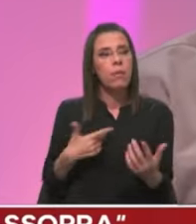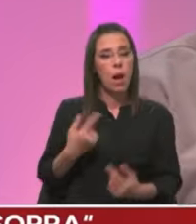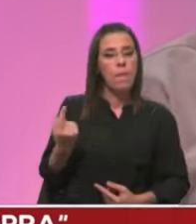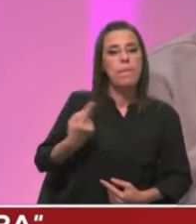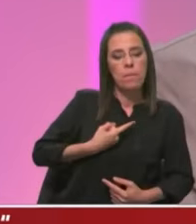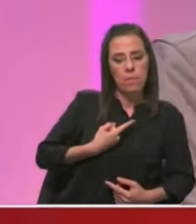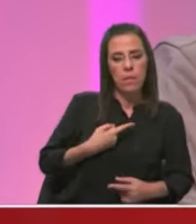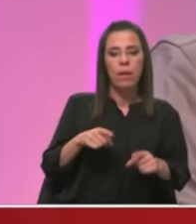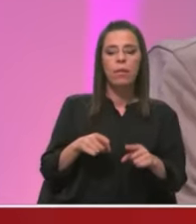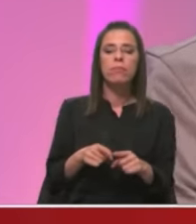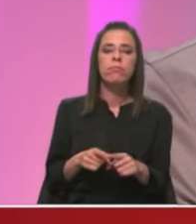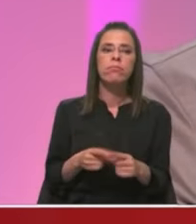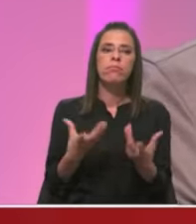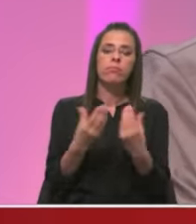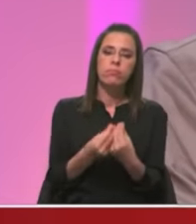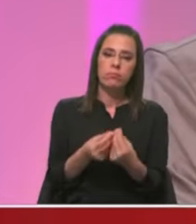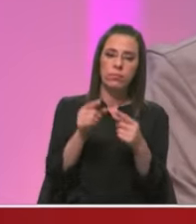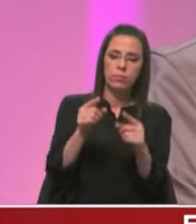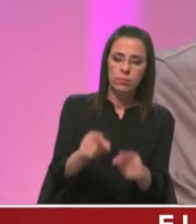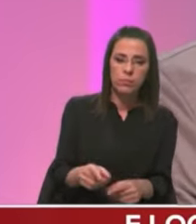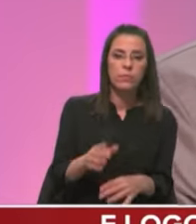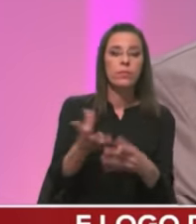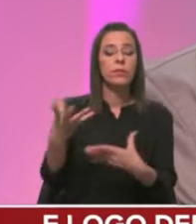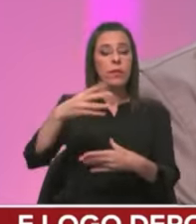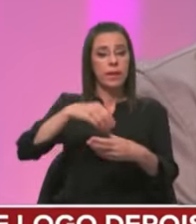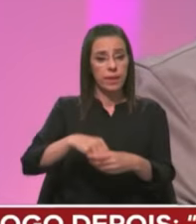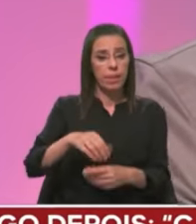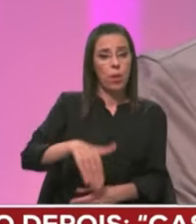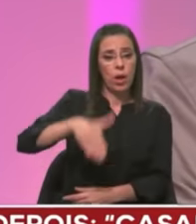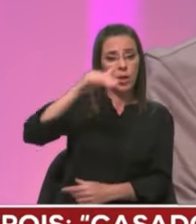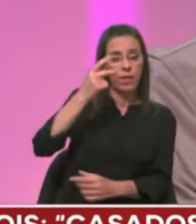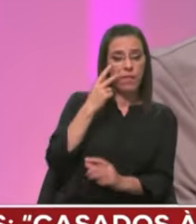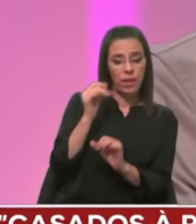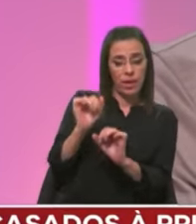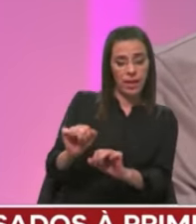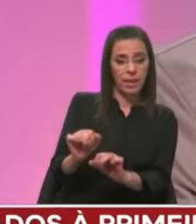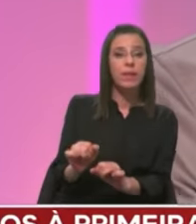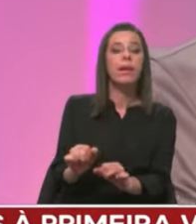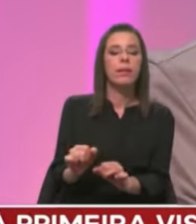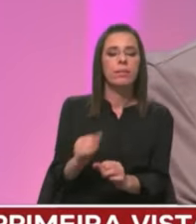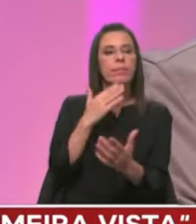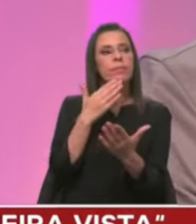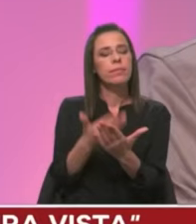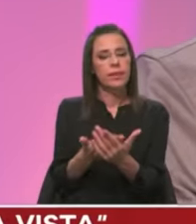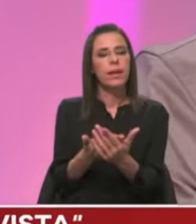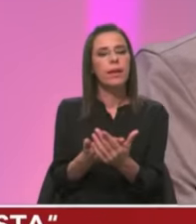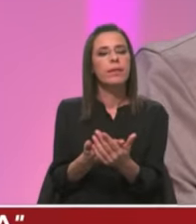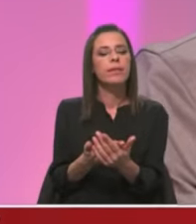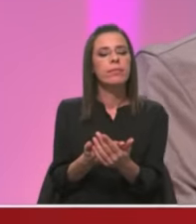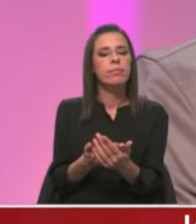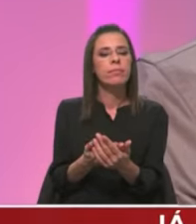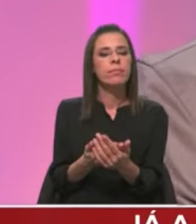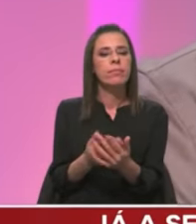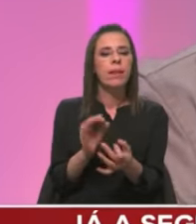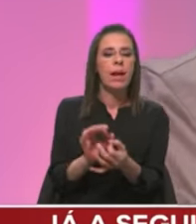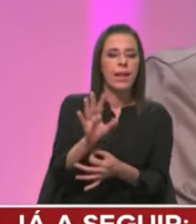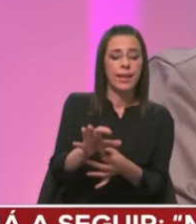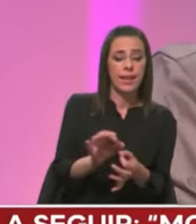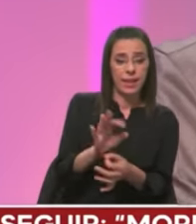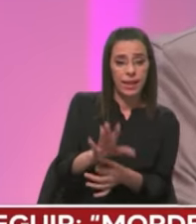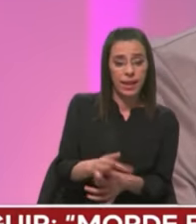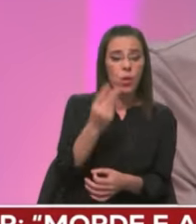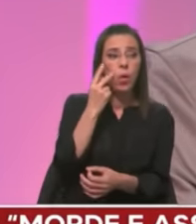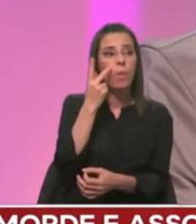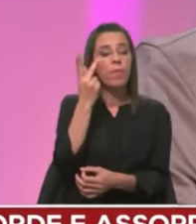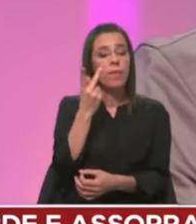obrigação de estar com elas de fazer parte do crescimento delas da vida delas de lhes dar a algumas dicas como